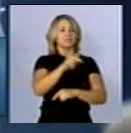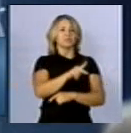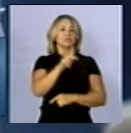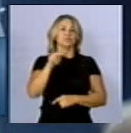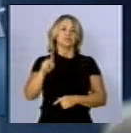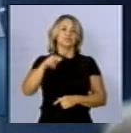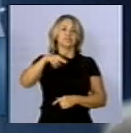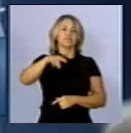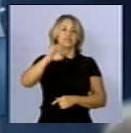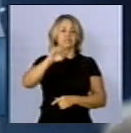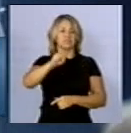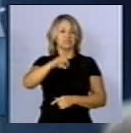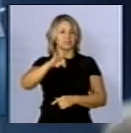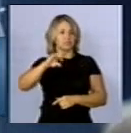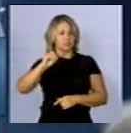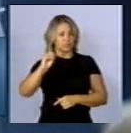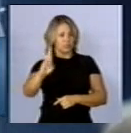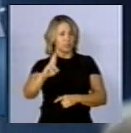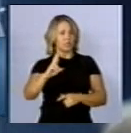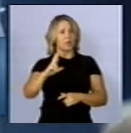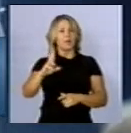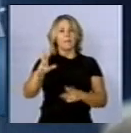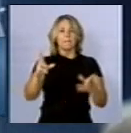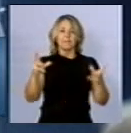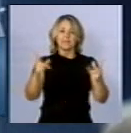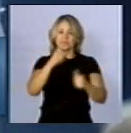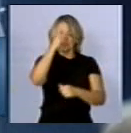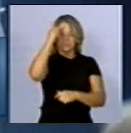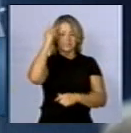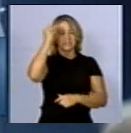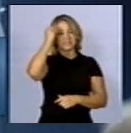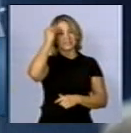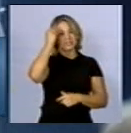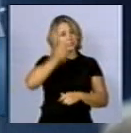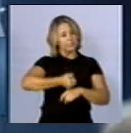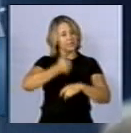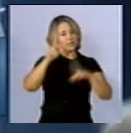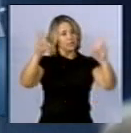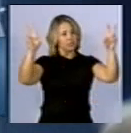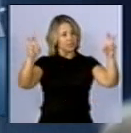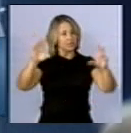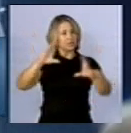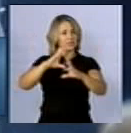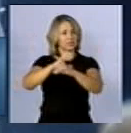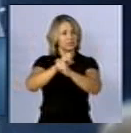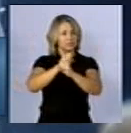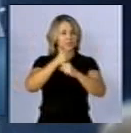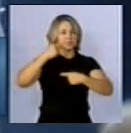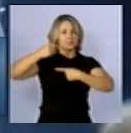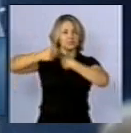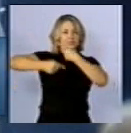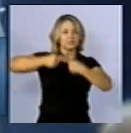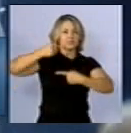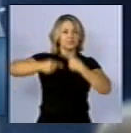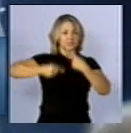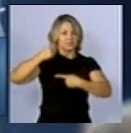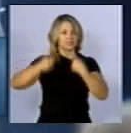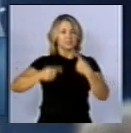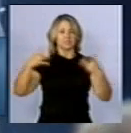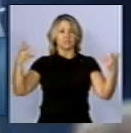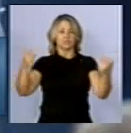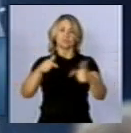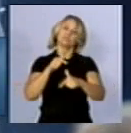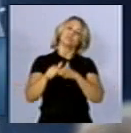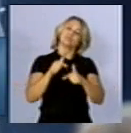Nestor para melhor compreensão do tema somandos nesse debate da questão dessa desse